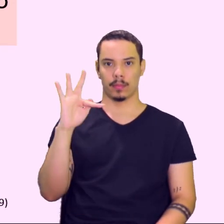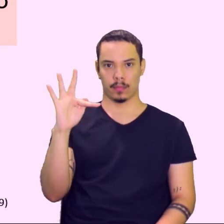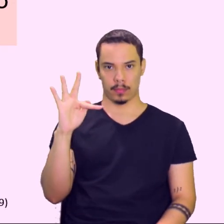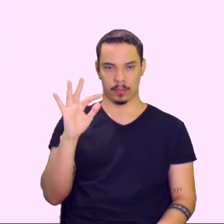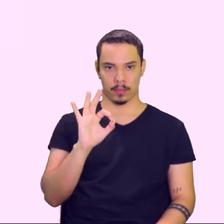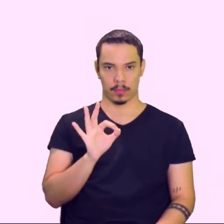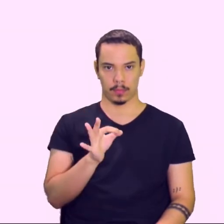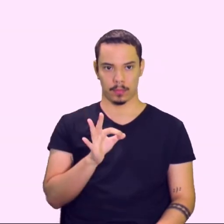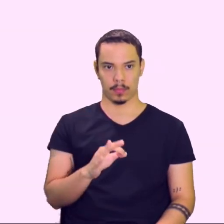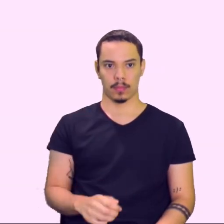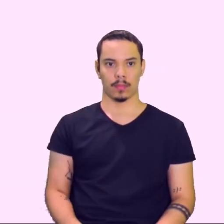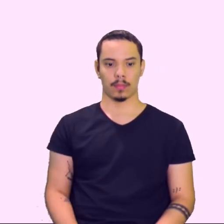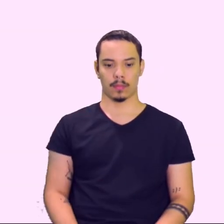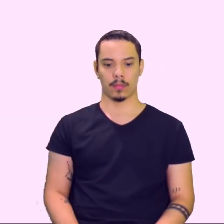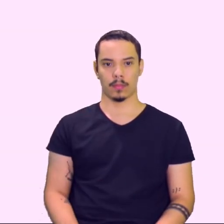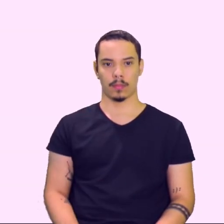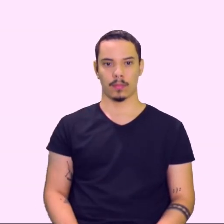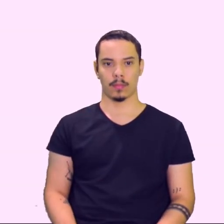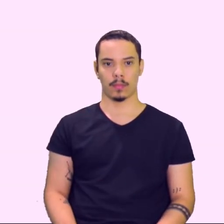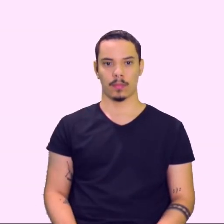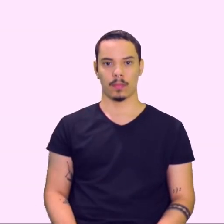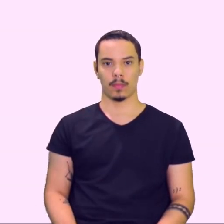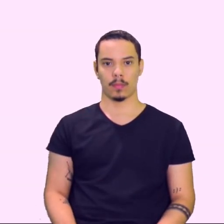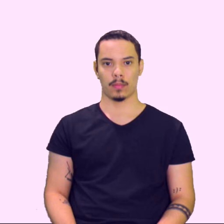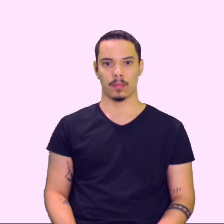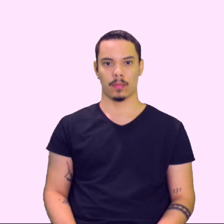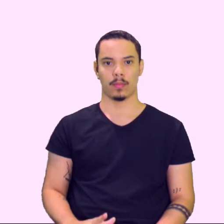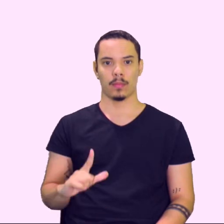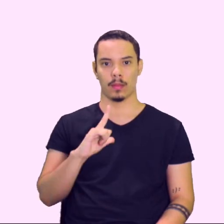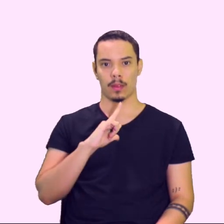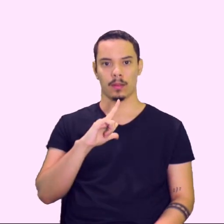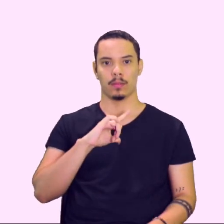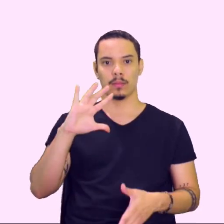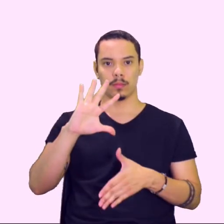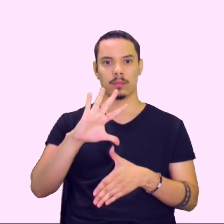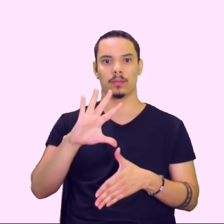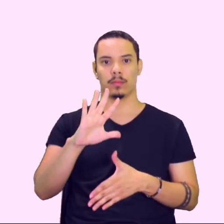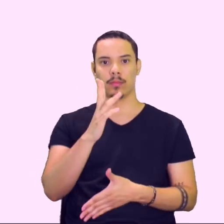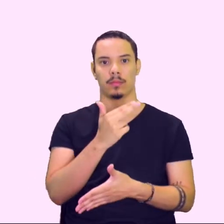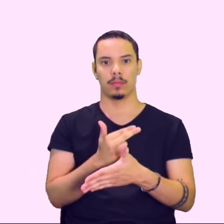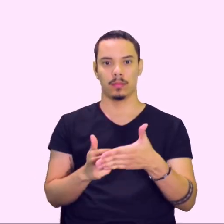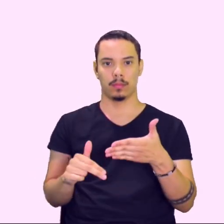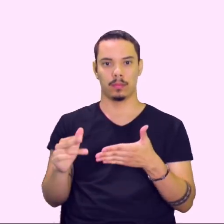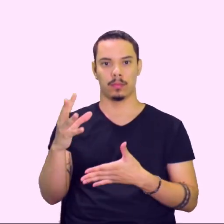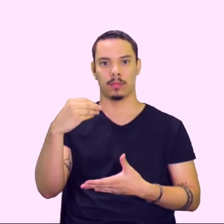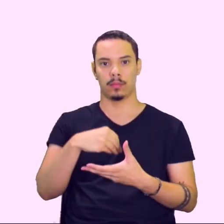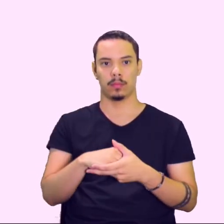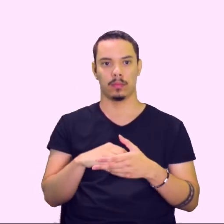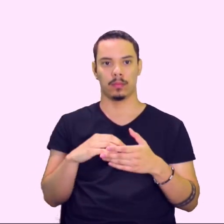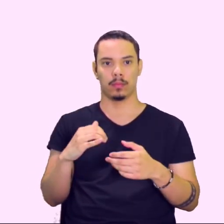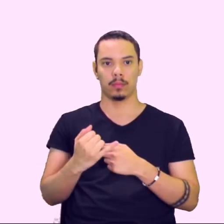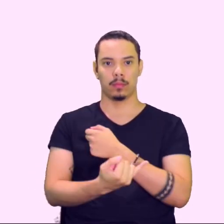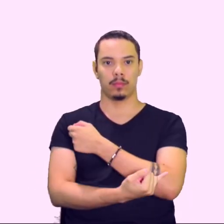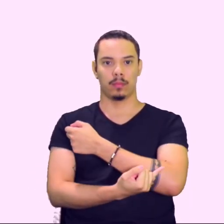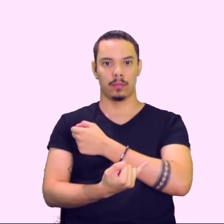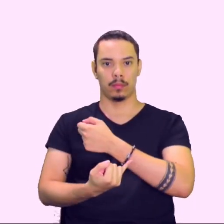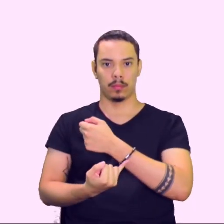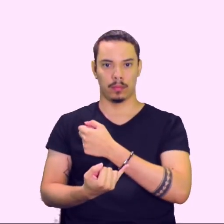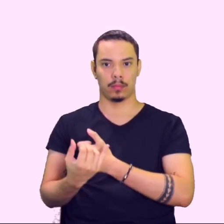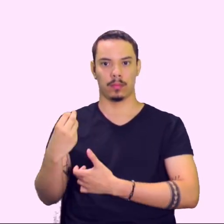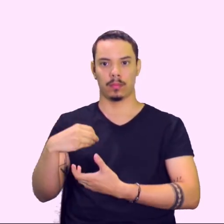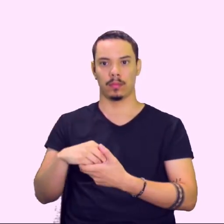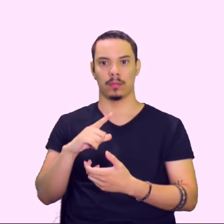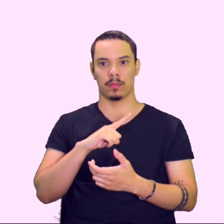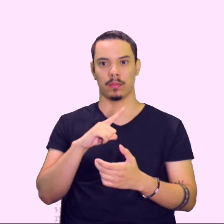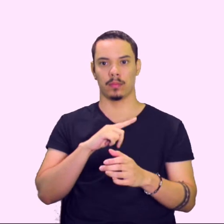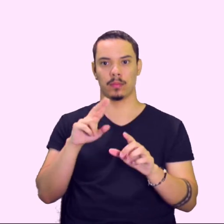lá. Aí temos aqui esse mapa da infraestrutura logística. Então nós temos aí na legenda, né, obra